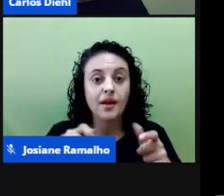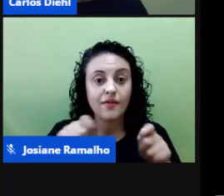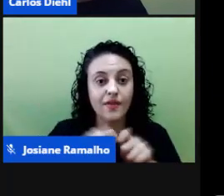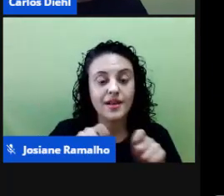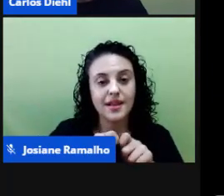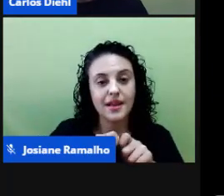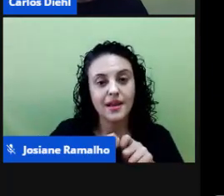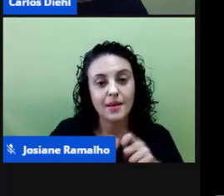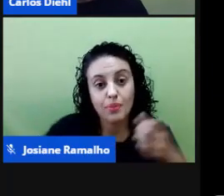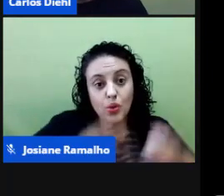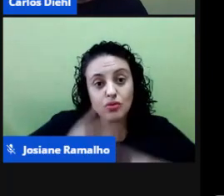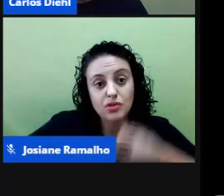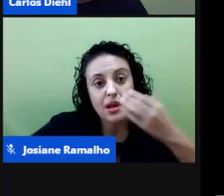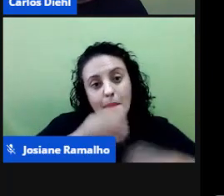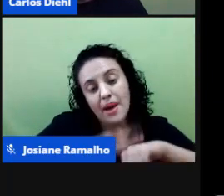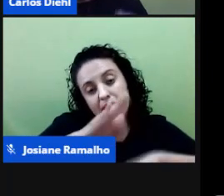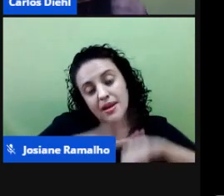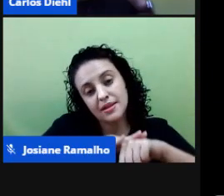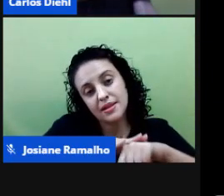material.